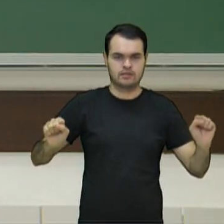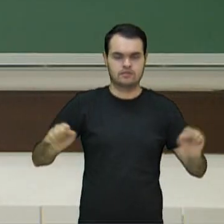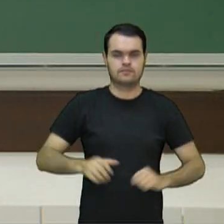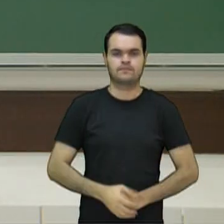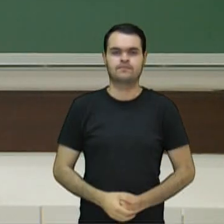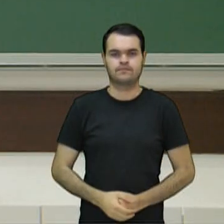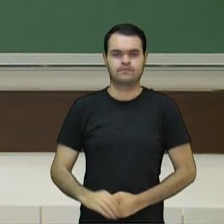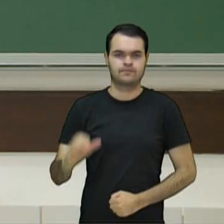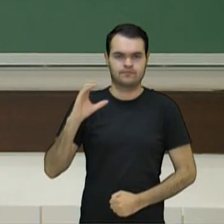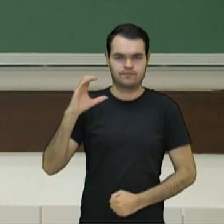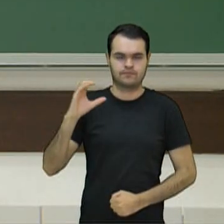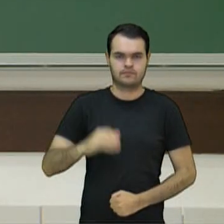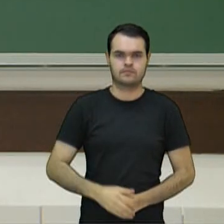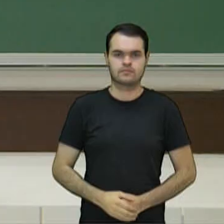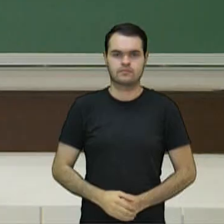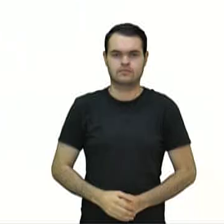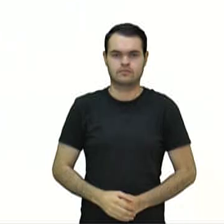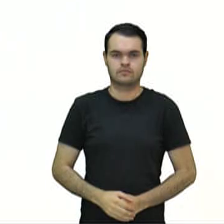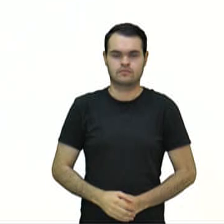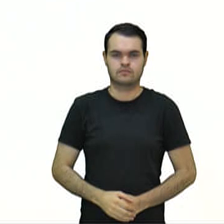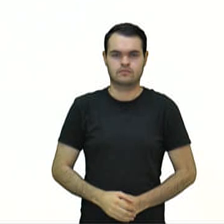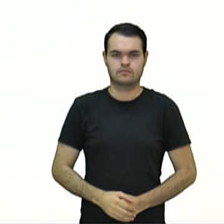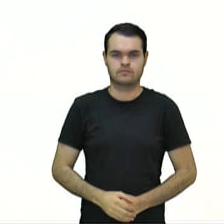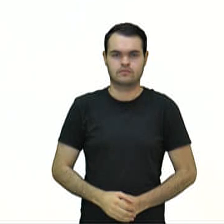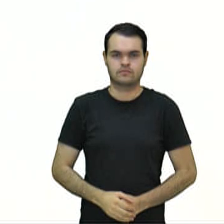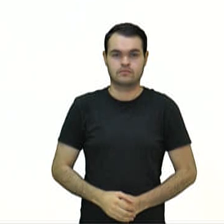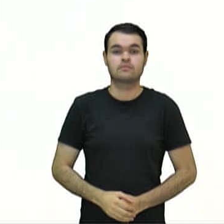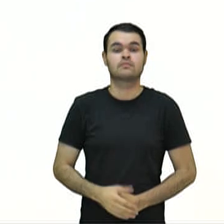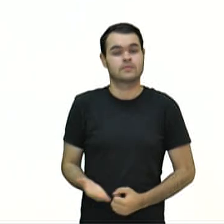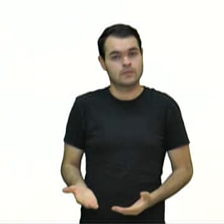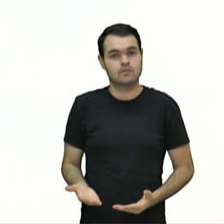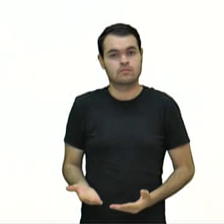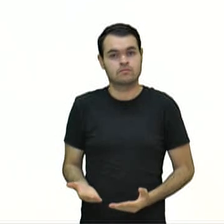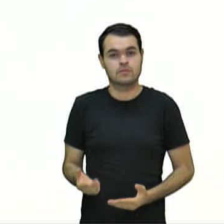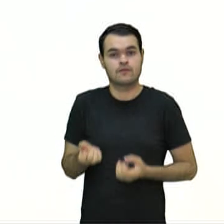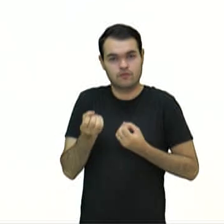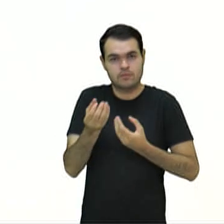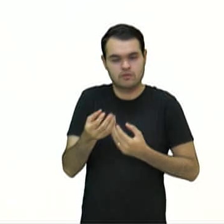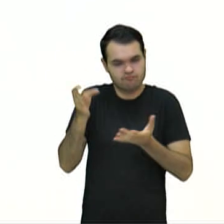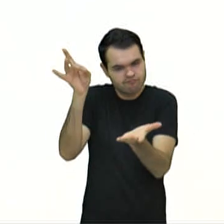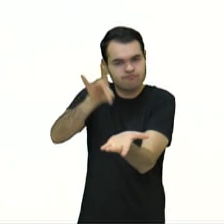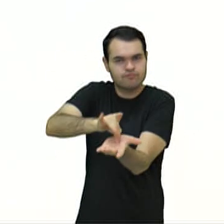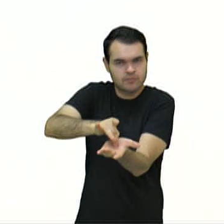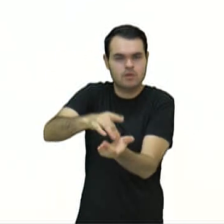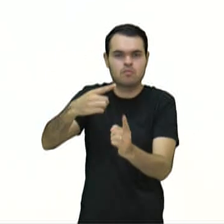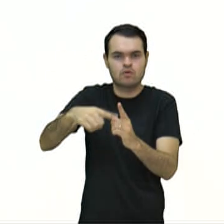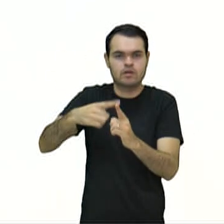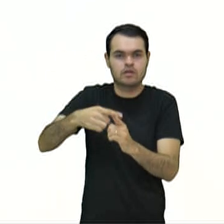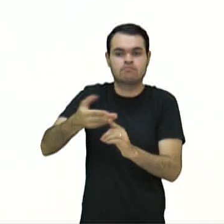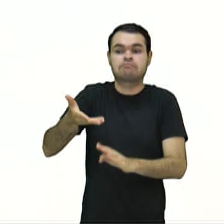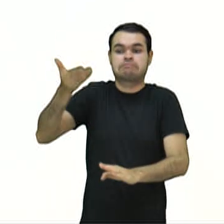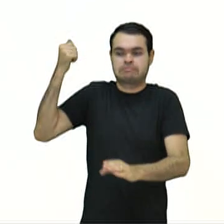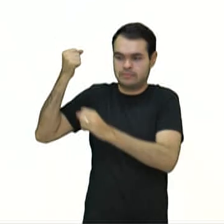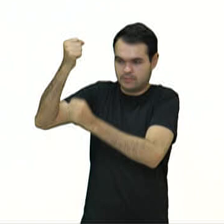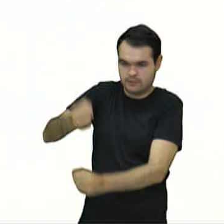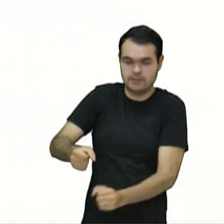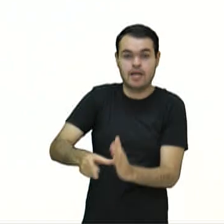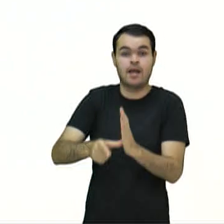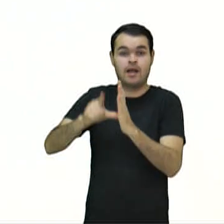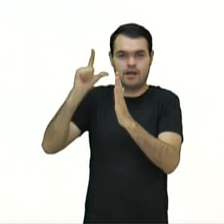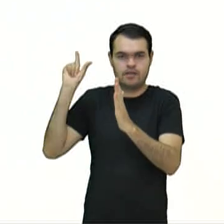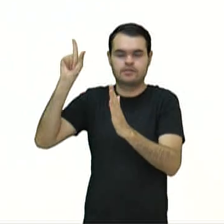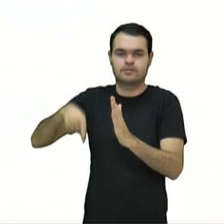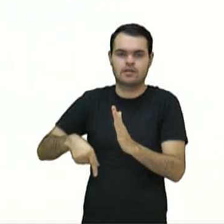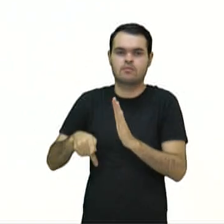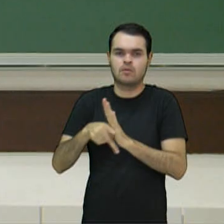weapon once was a fish spear. Então, essa informação é verdadeira, porque justamente a arma que ele